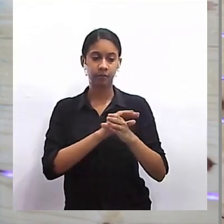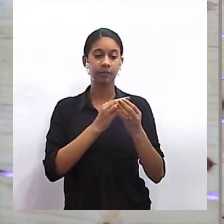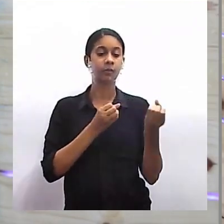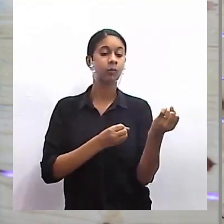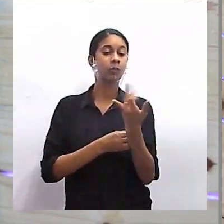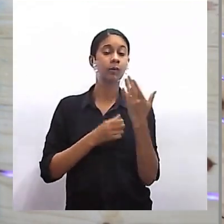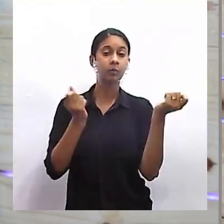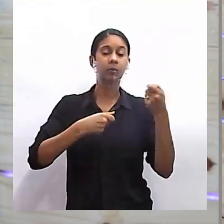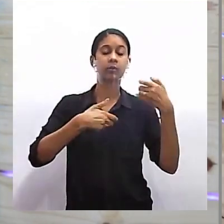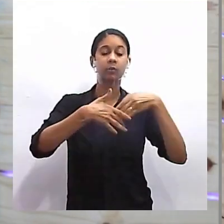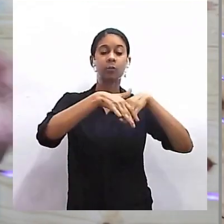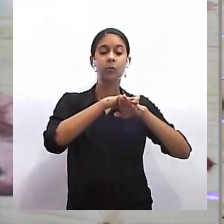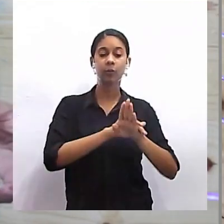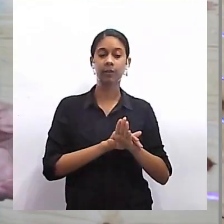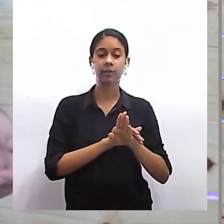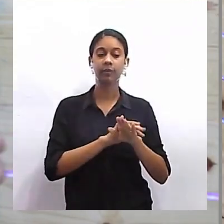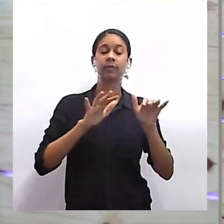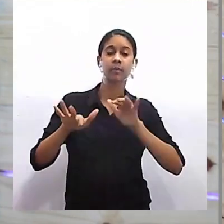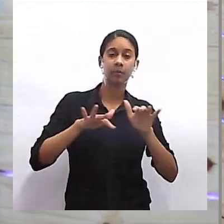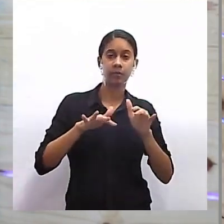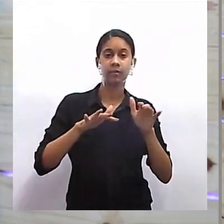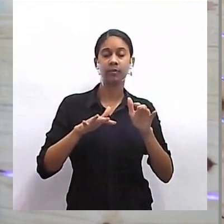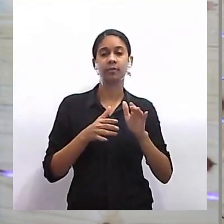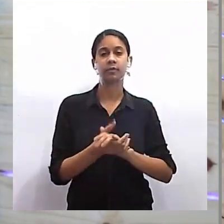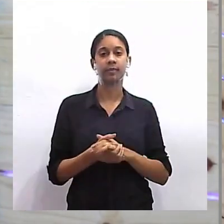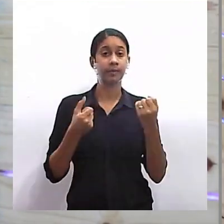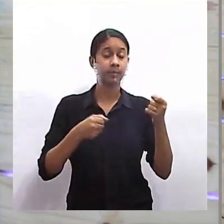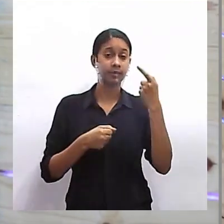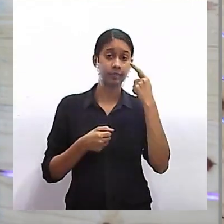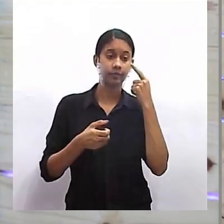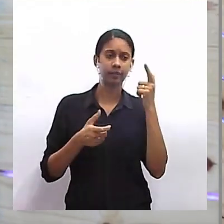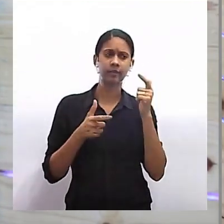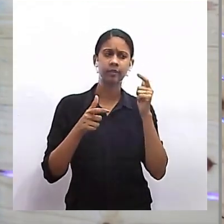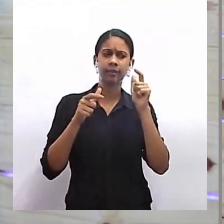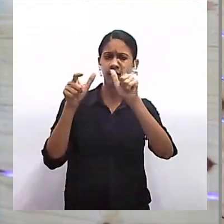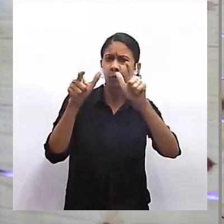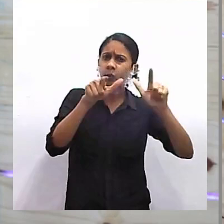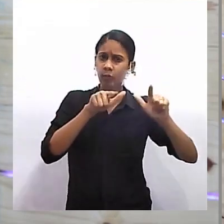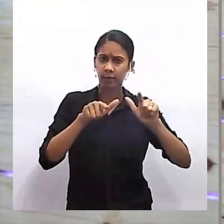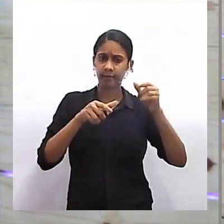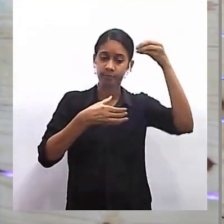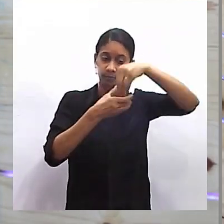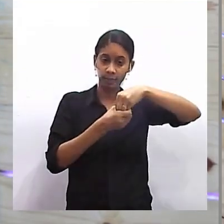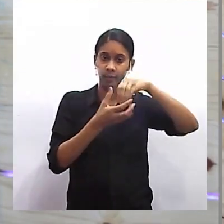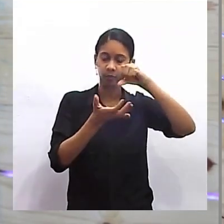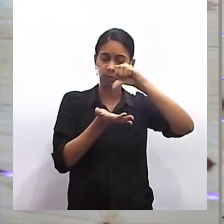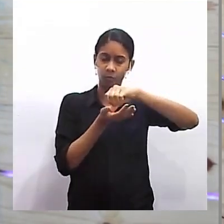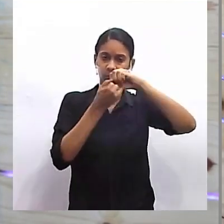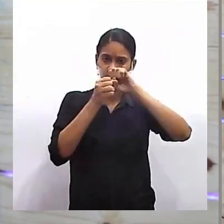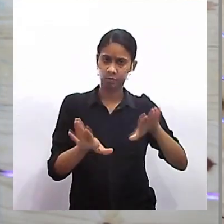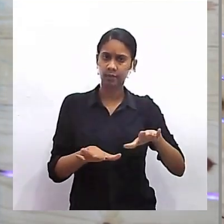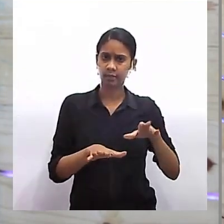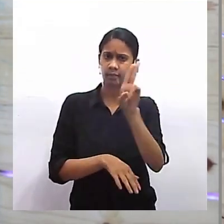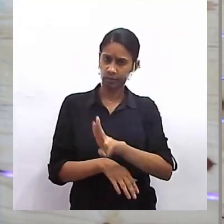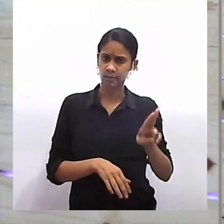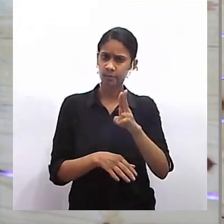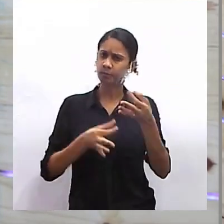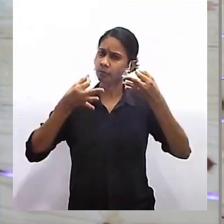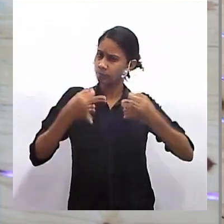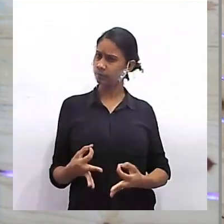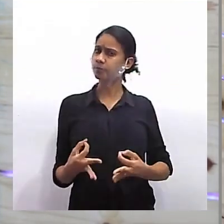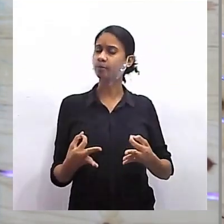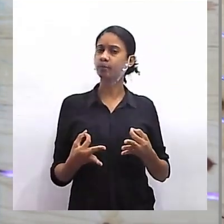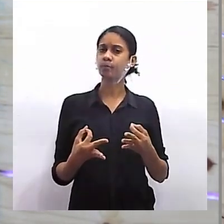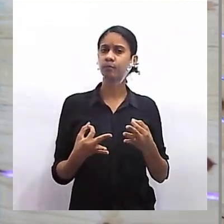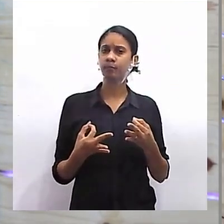Eu preciso saber se dentro do meu CD cada espaço está bem ocupado, cada metro quadrado está sendo bem utilizado, cada